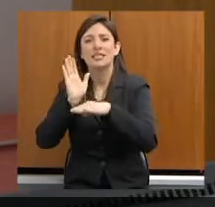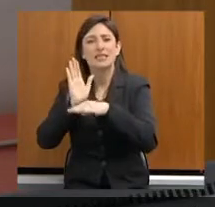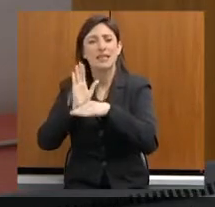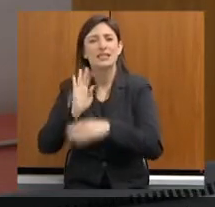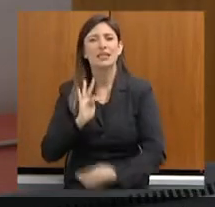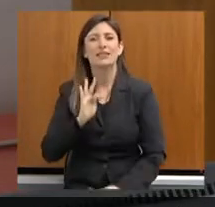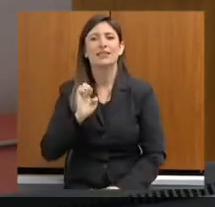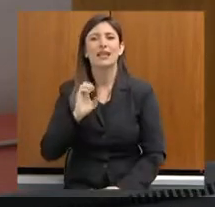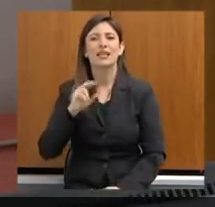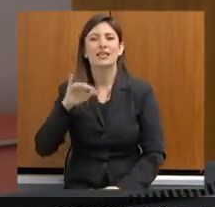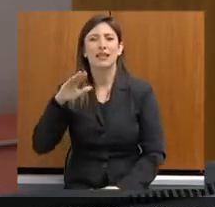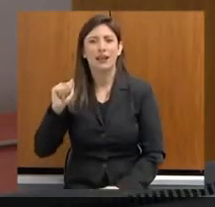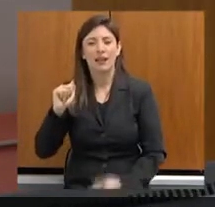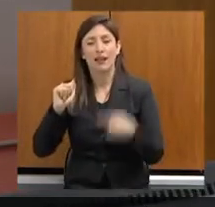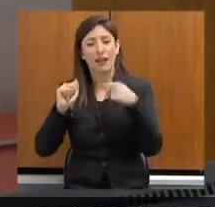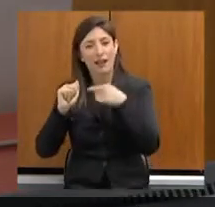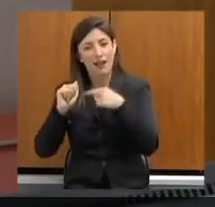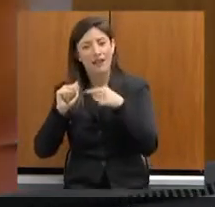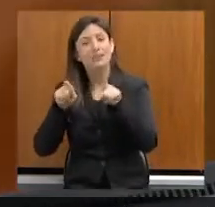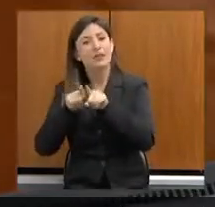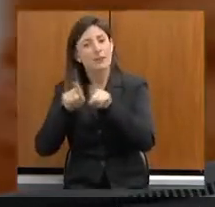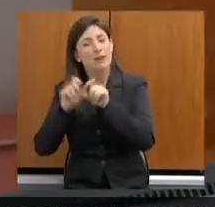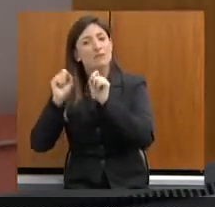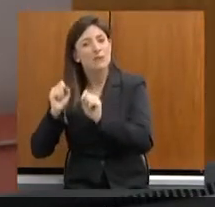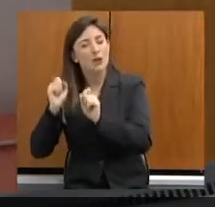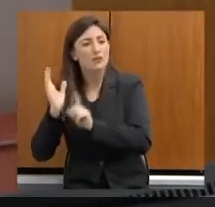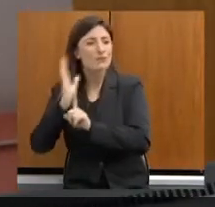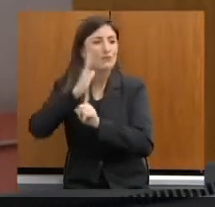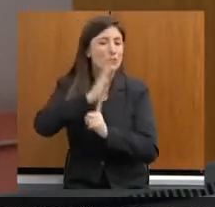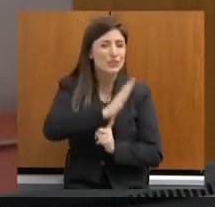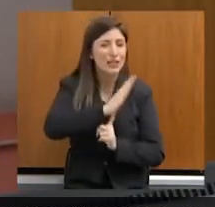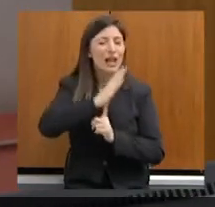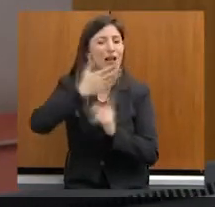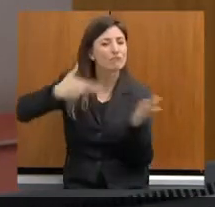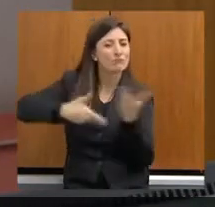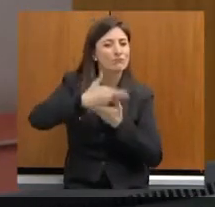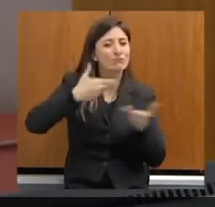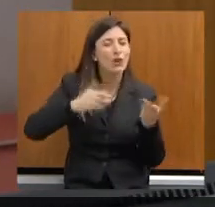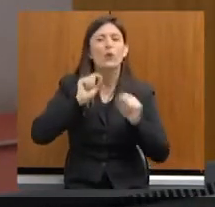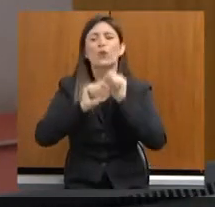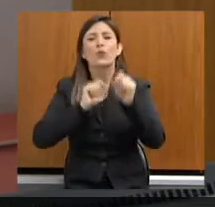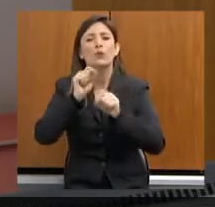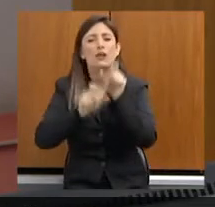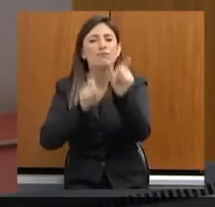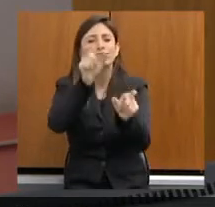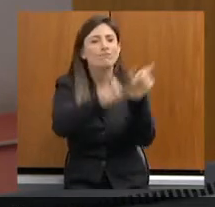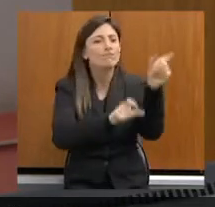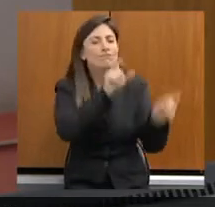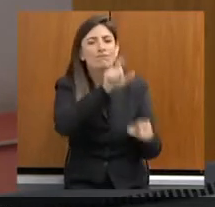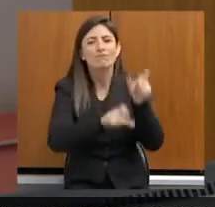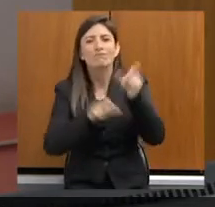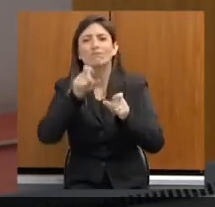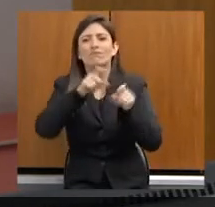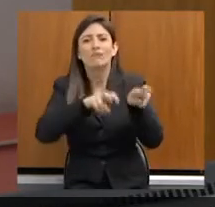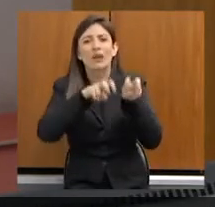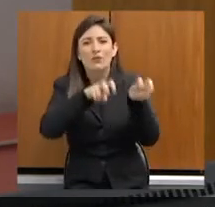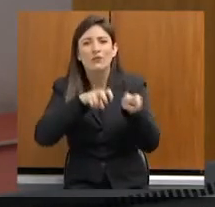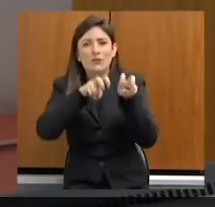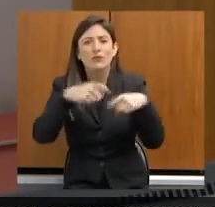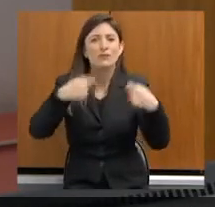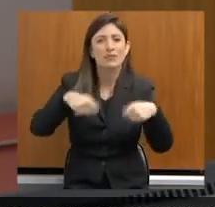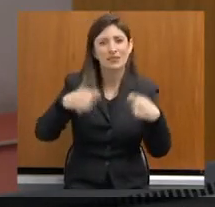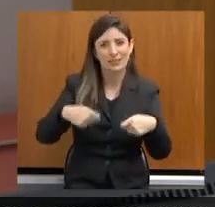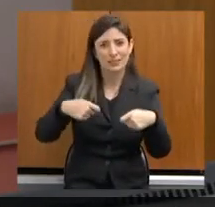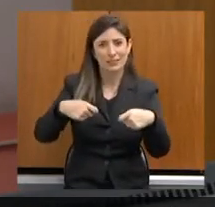técnica Costa levar a pesquisa Quais são as demandas dos nossos agricultores é de forma